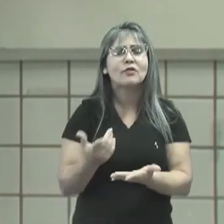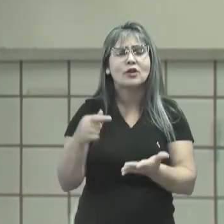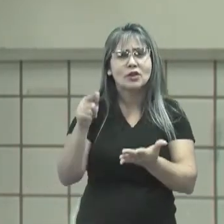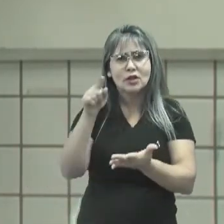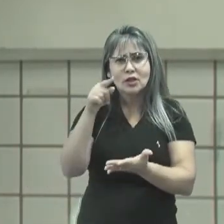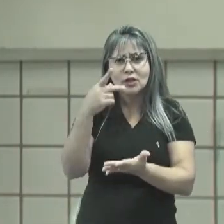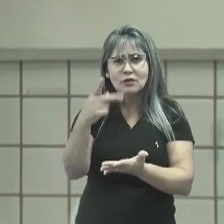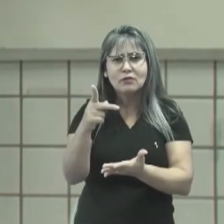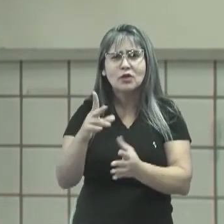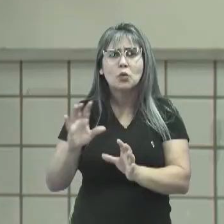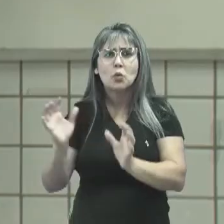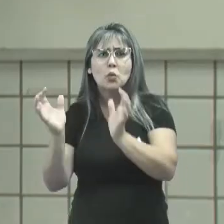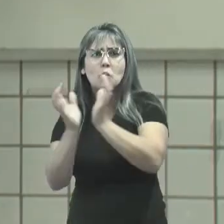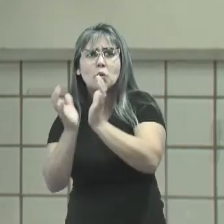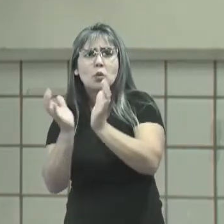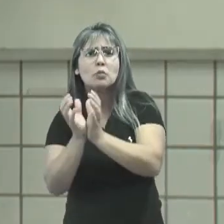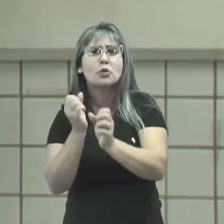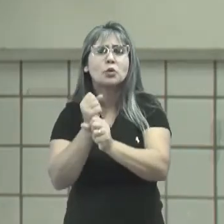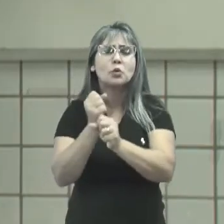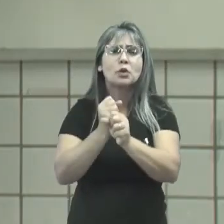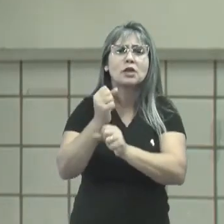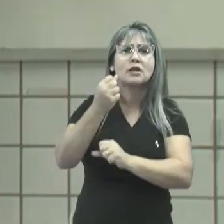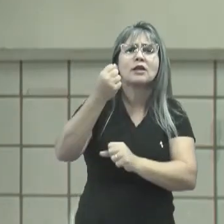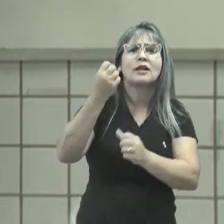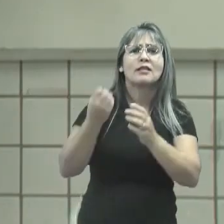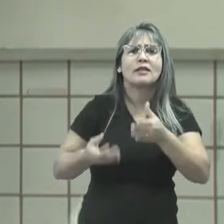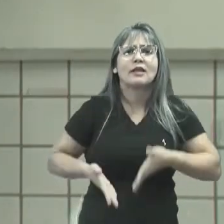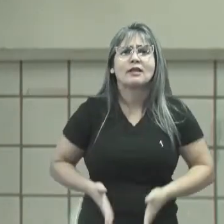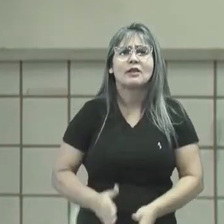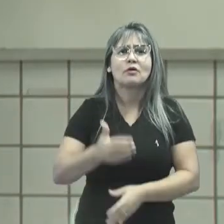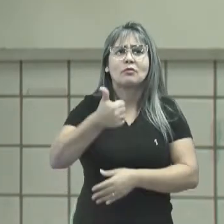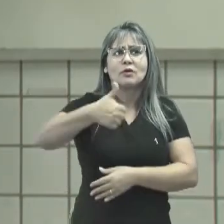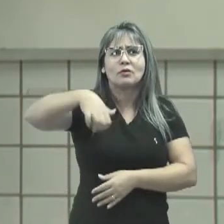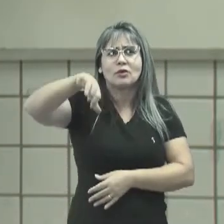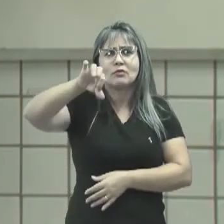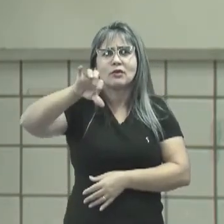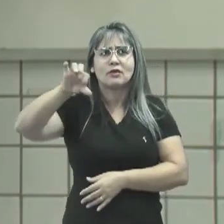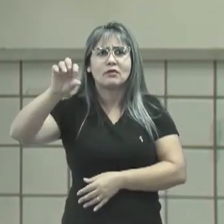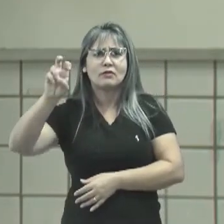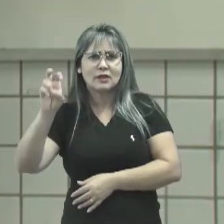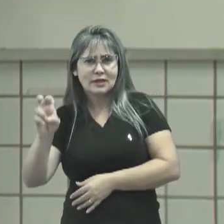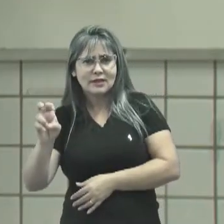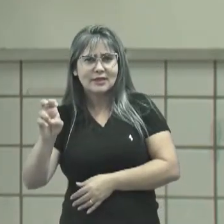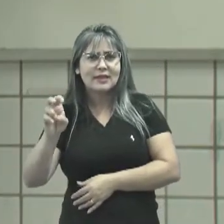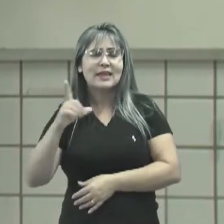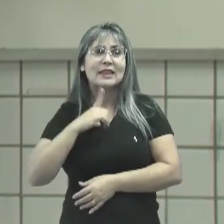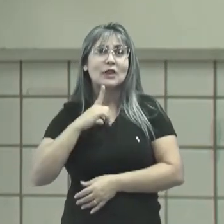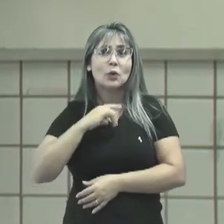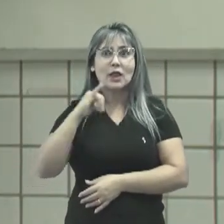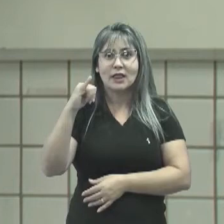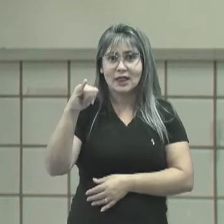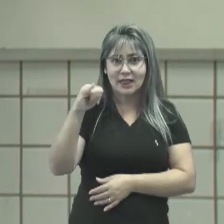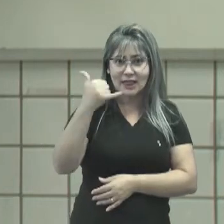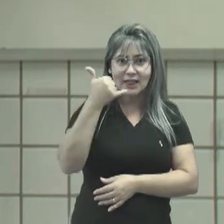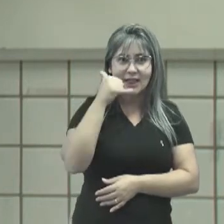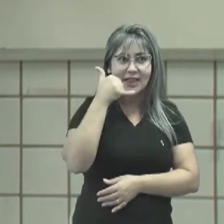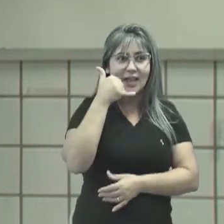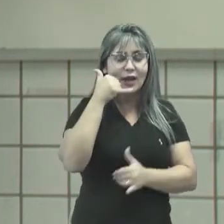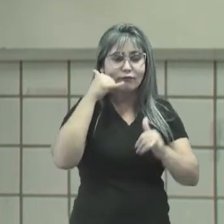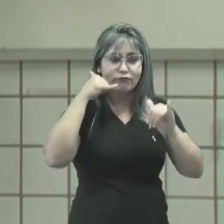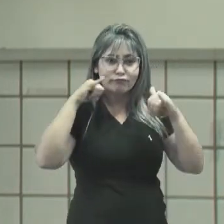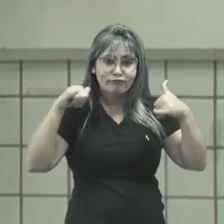a geração smartphone, né? São jovens que se arriscam menos, né? Mas também são mais tolerantes em relação às